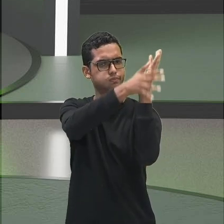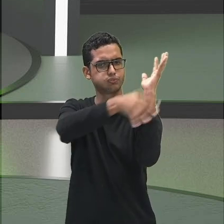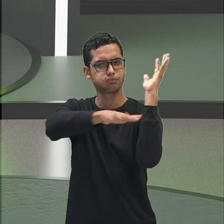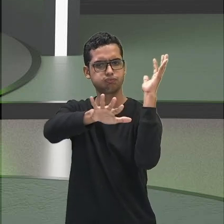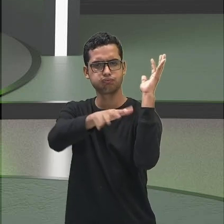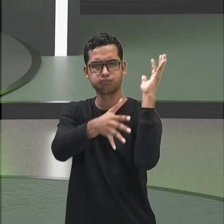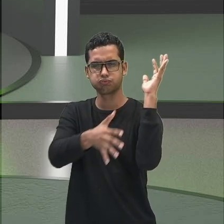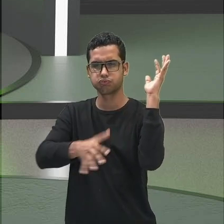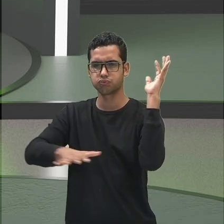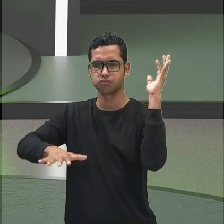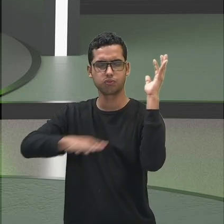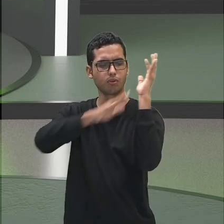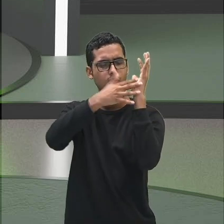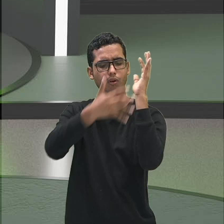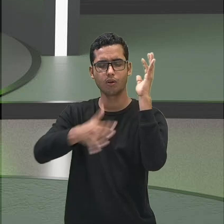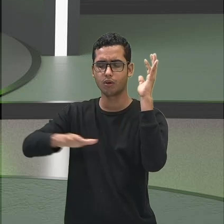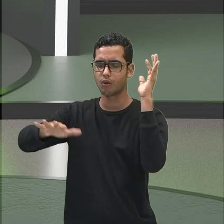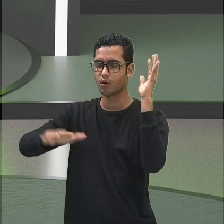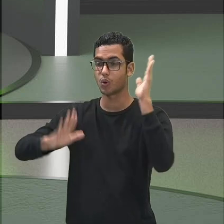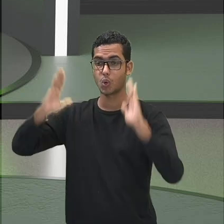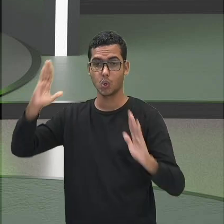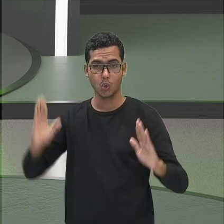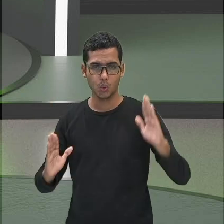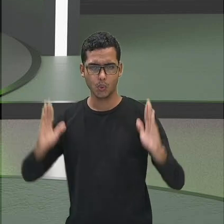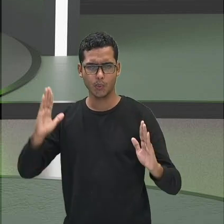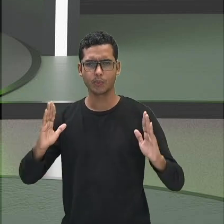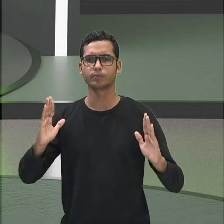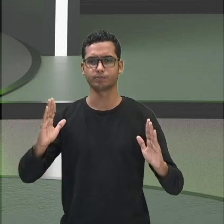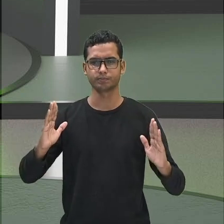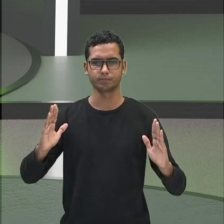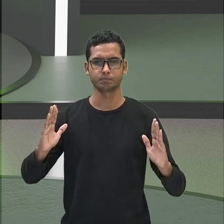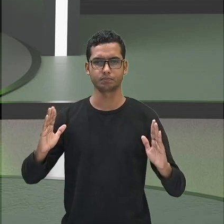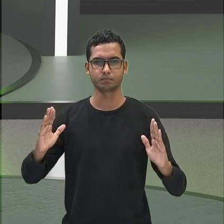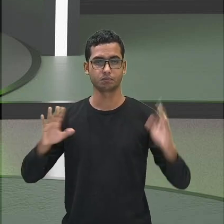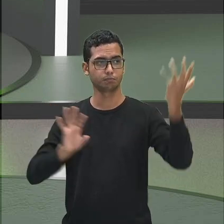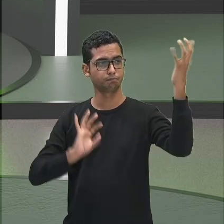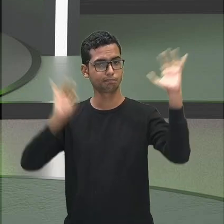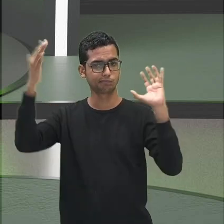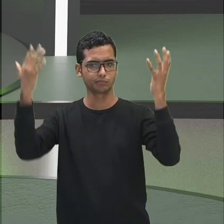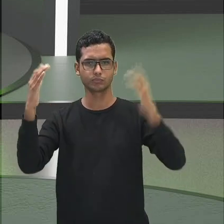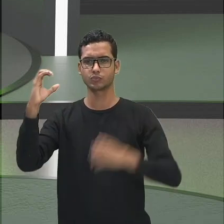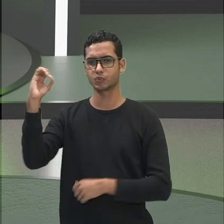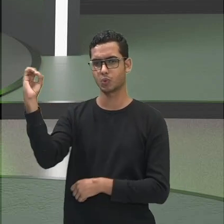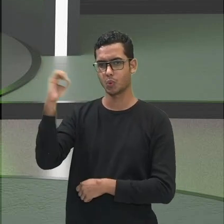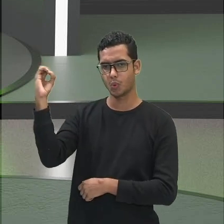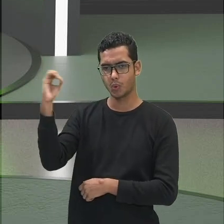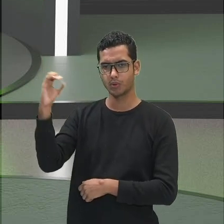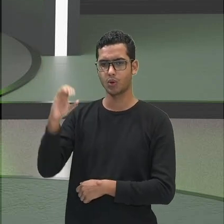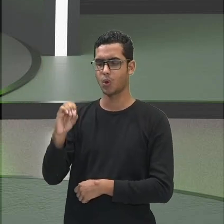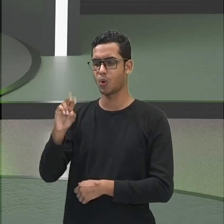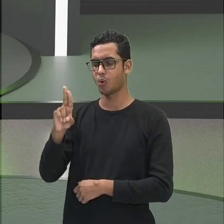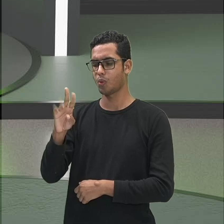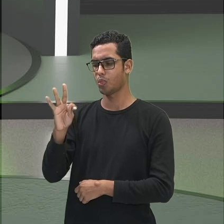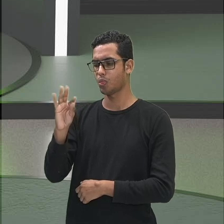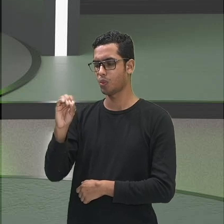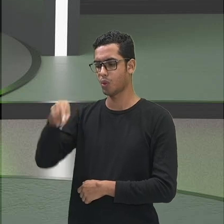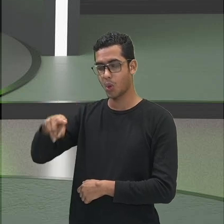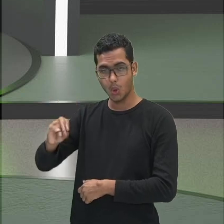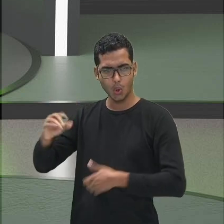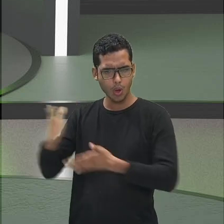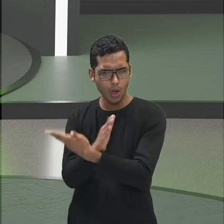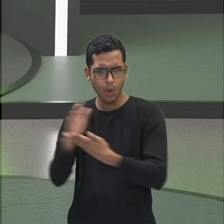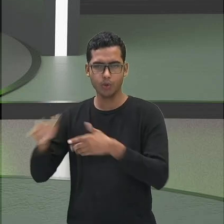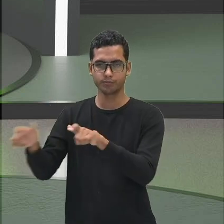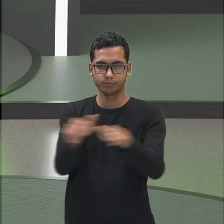caem amarelas durante o outono. O outono não em algumas